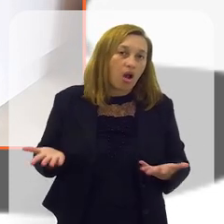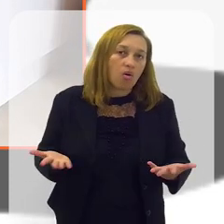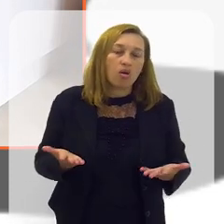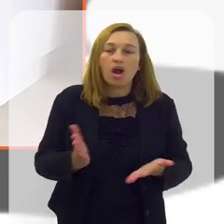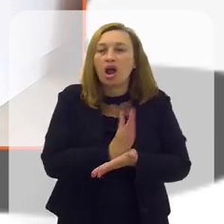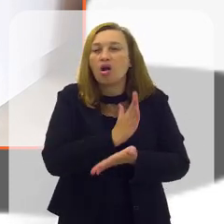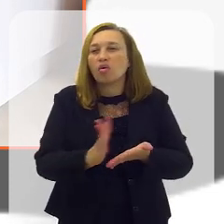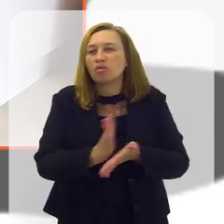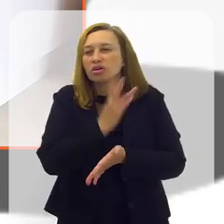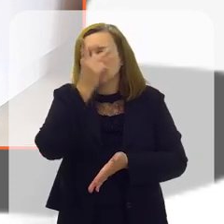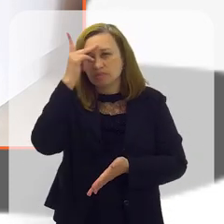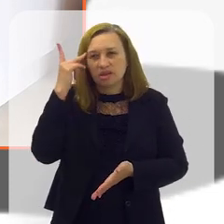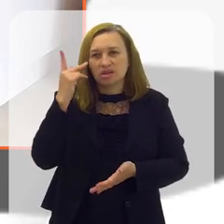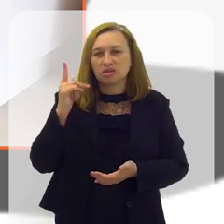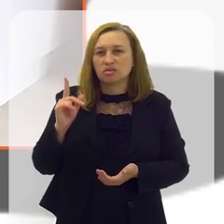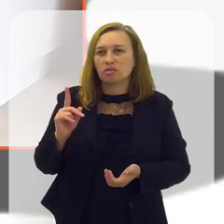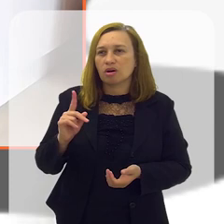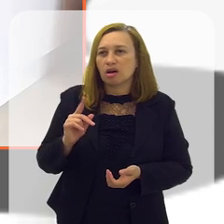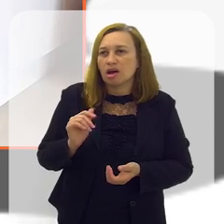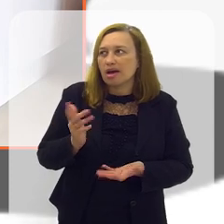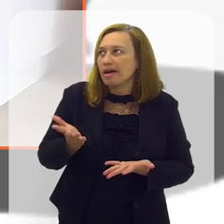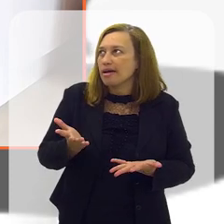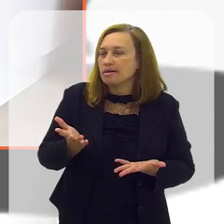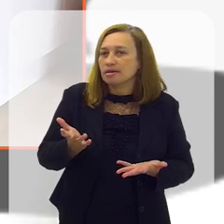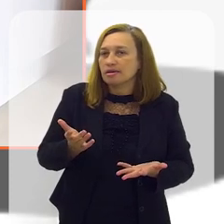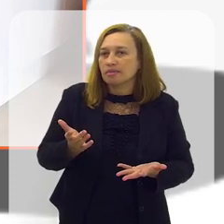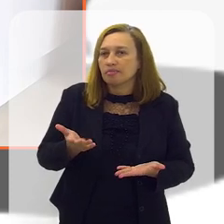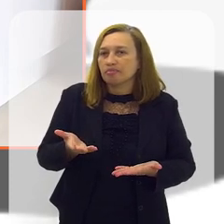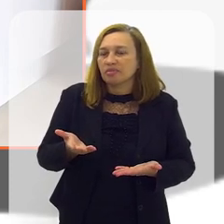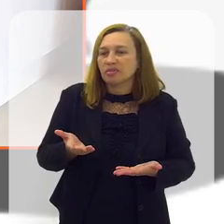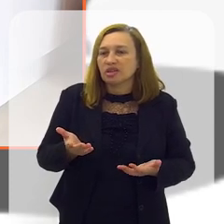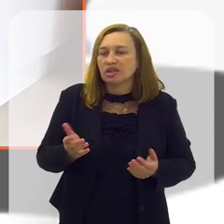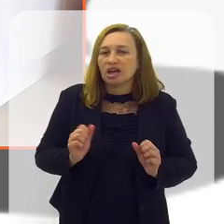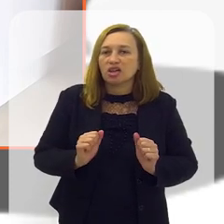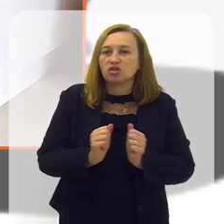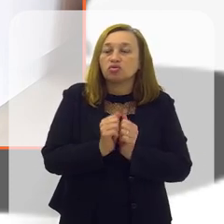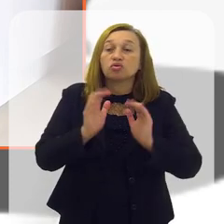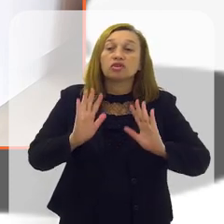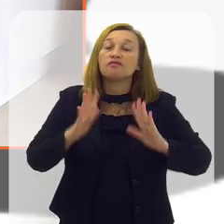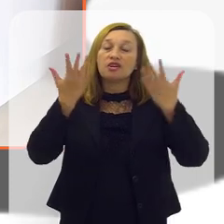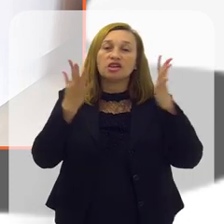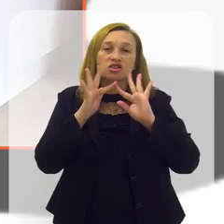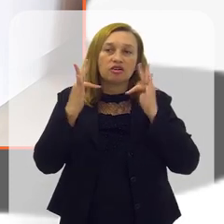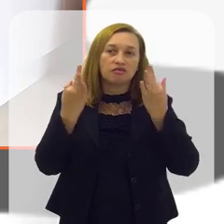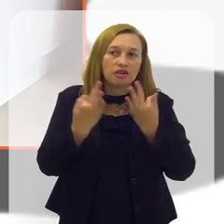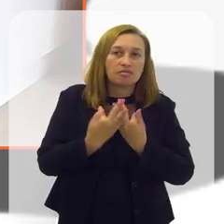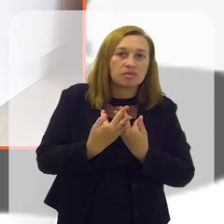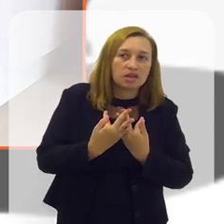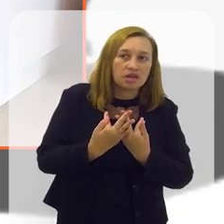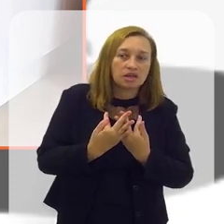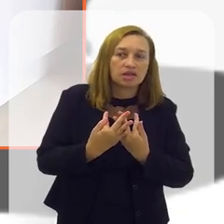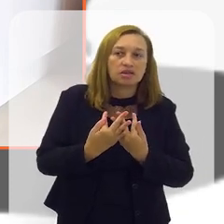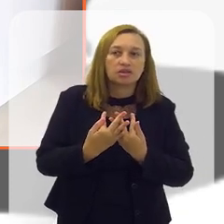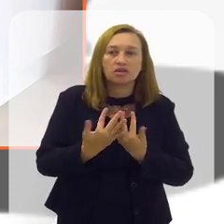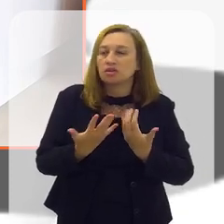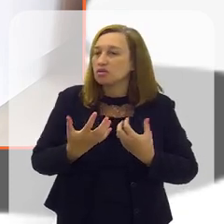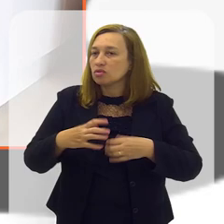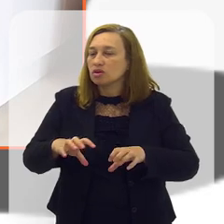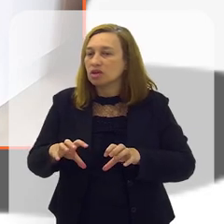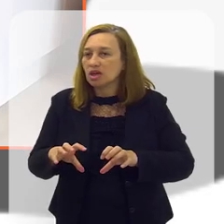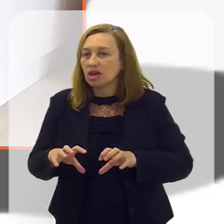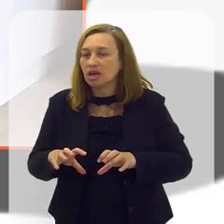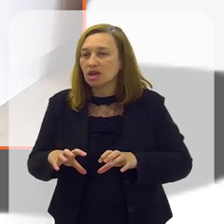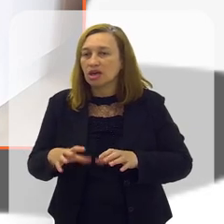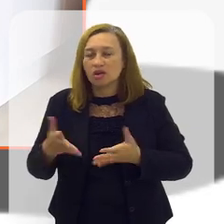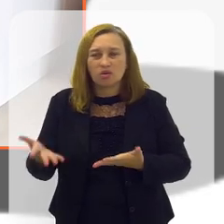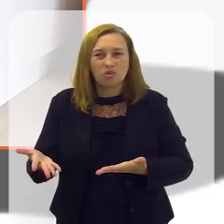comum. Algumas pessoas deixarem de participar de festas familiares, deixarem de